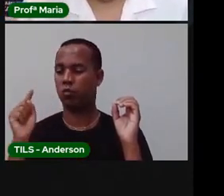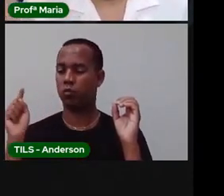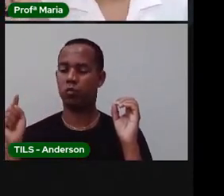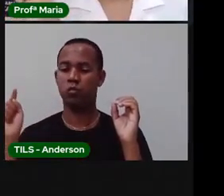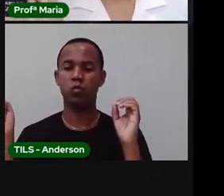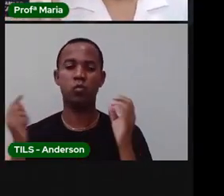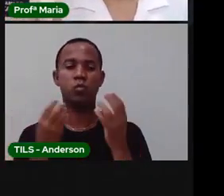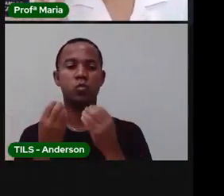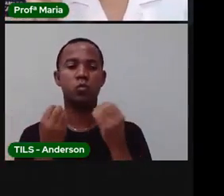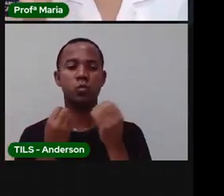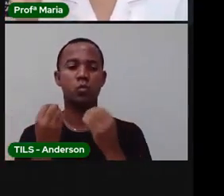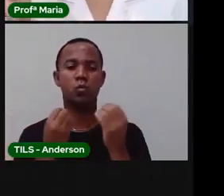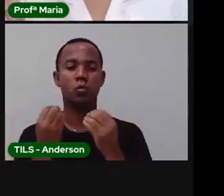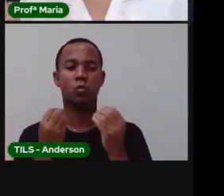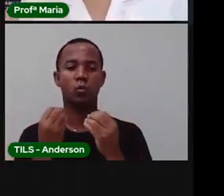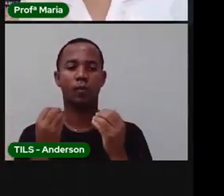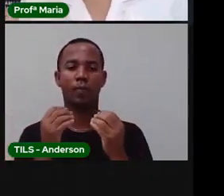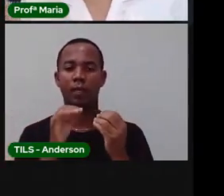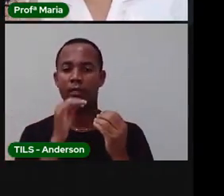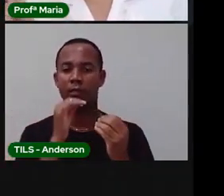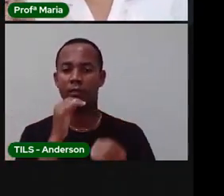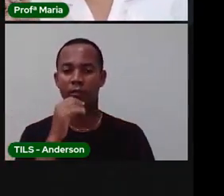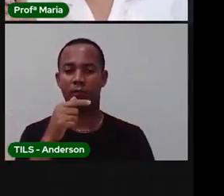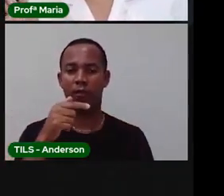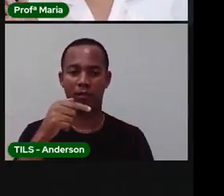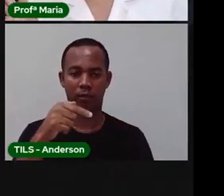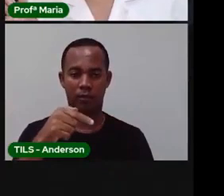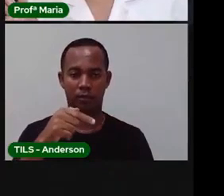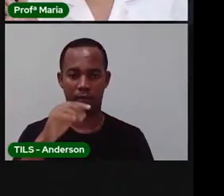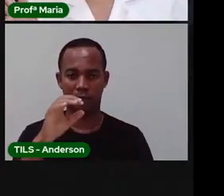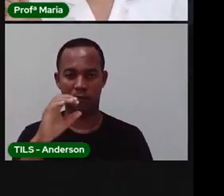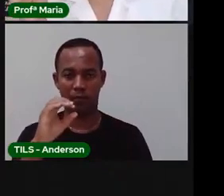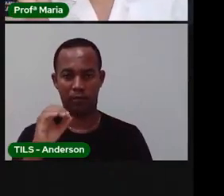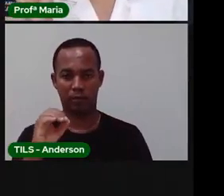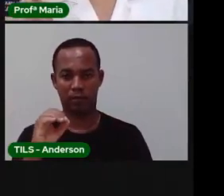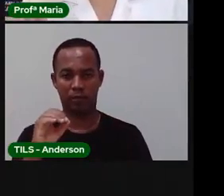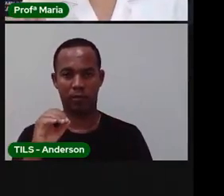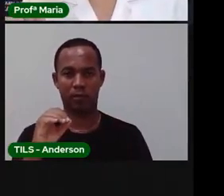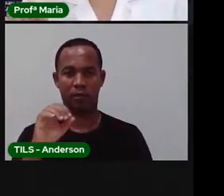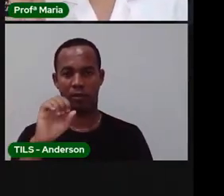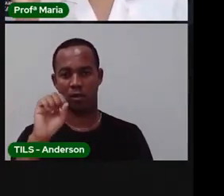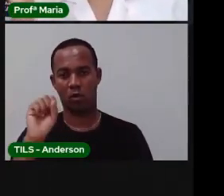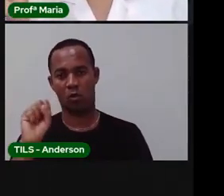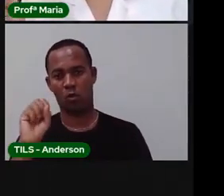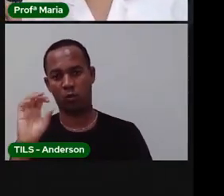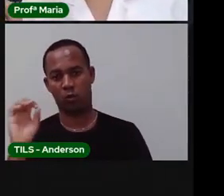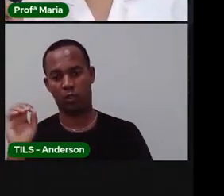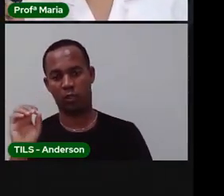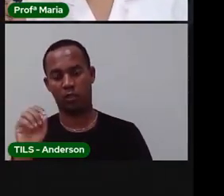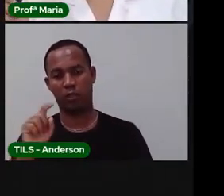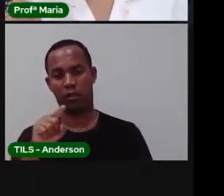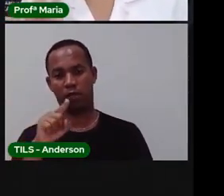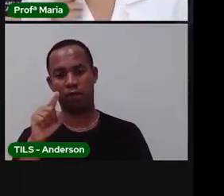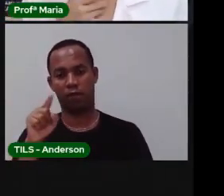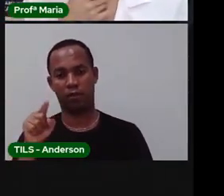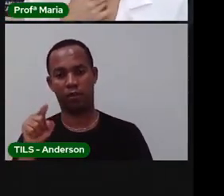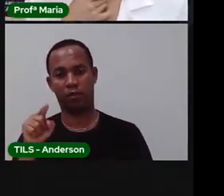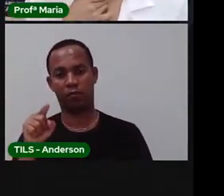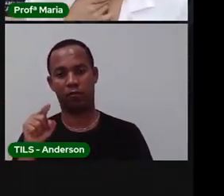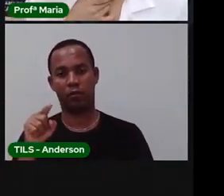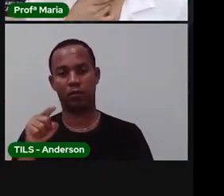70. Só que entre 70 e o próximo, não tem quadrinho em branco. 70, 80.